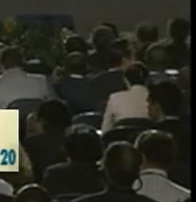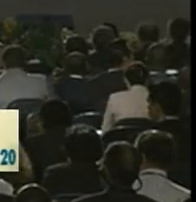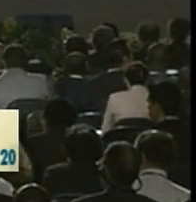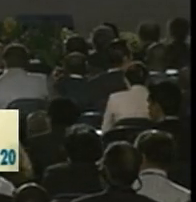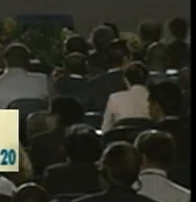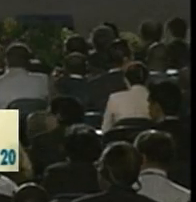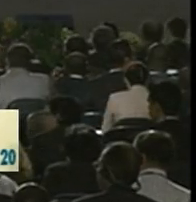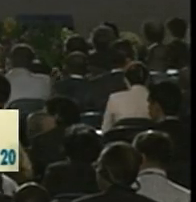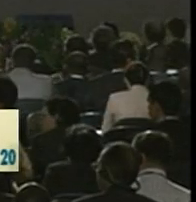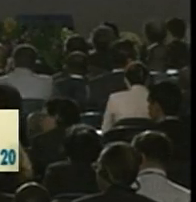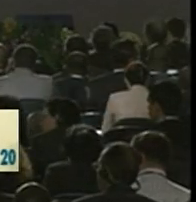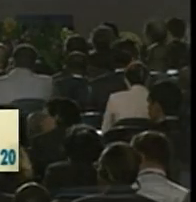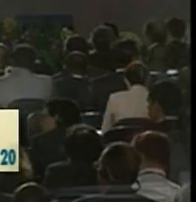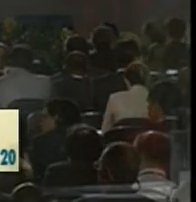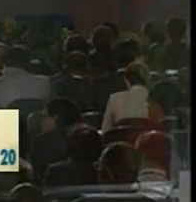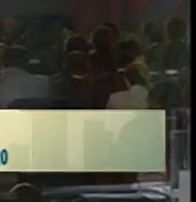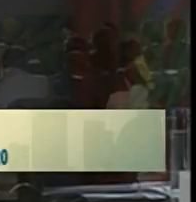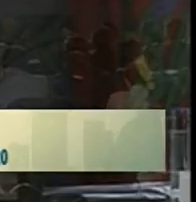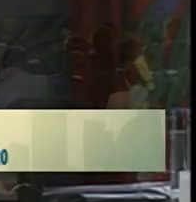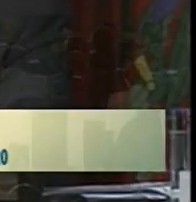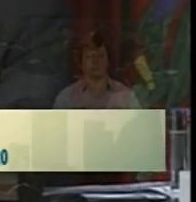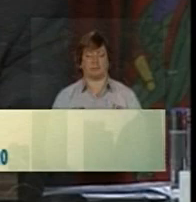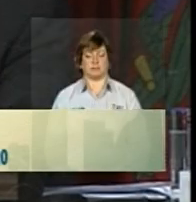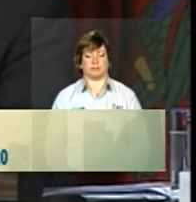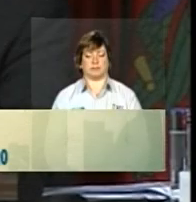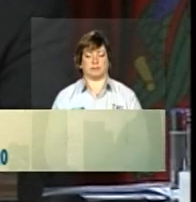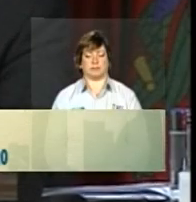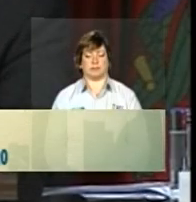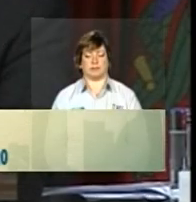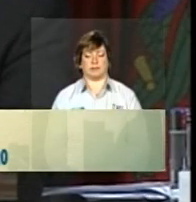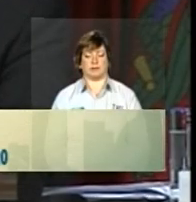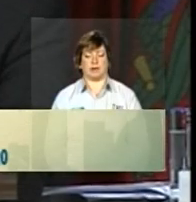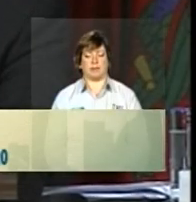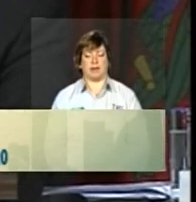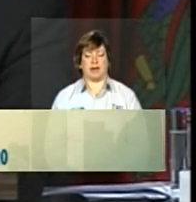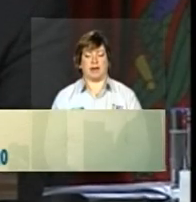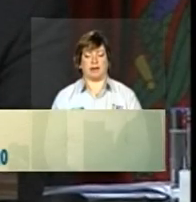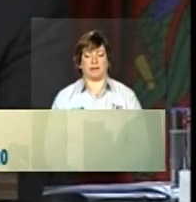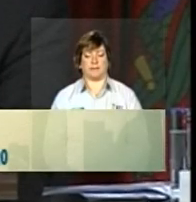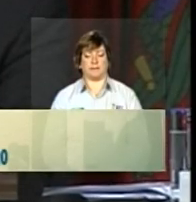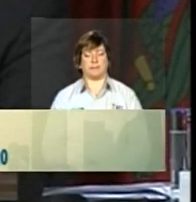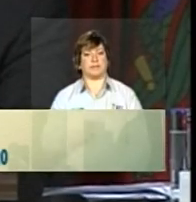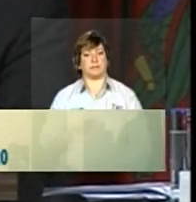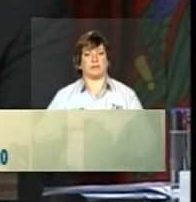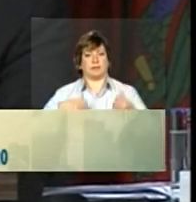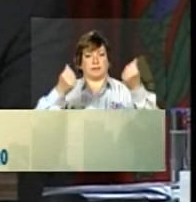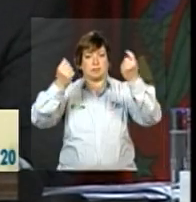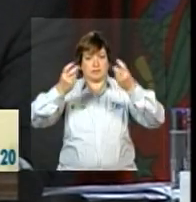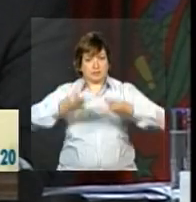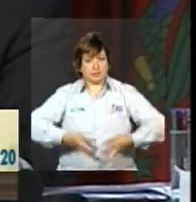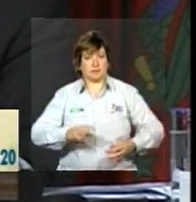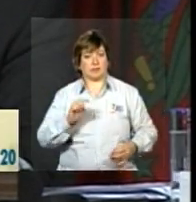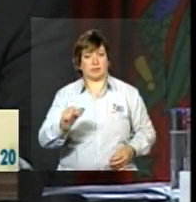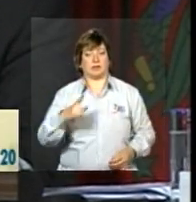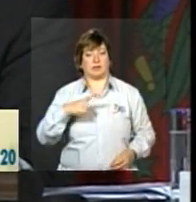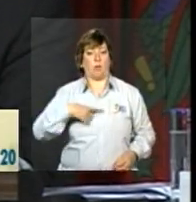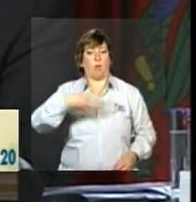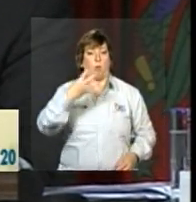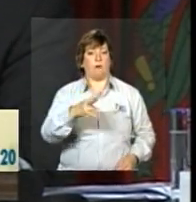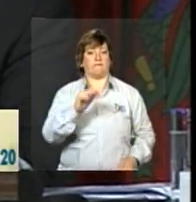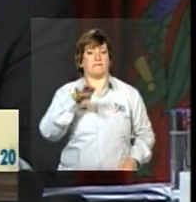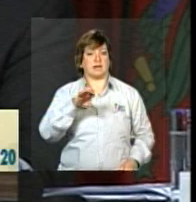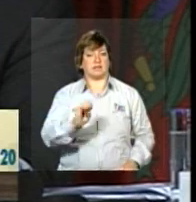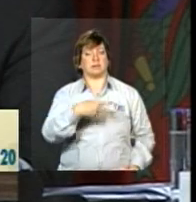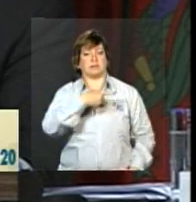Esclareço que a eleição de 5 vice-presidentes adicionais dos estados africanos e 4 vice-presidentes